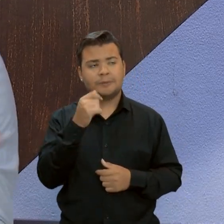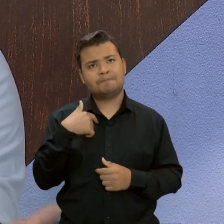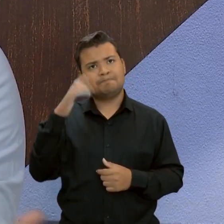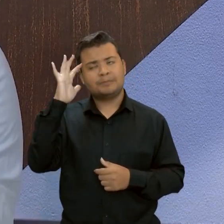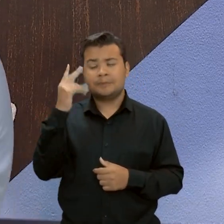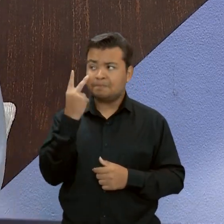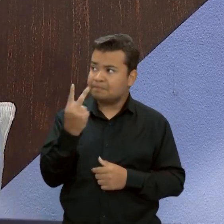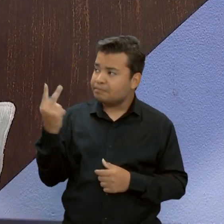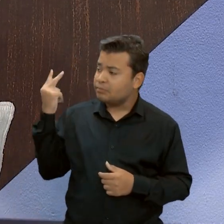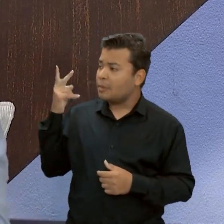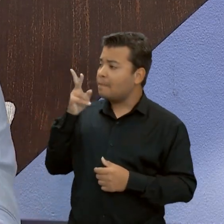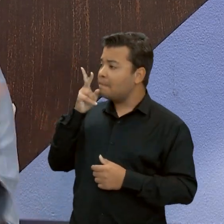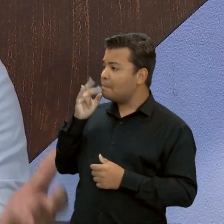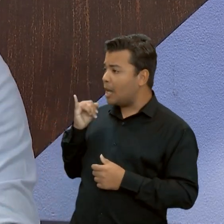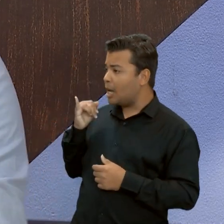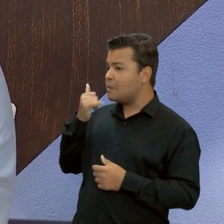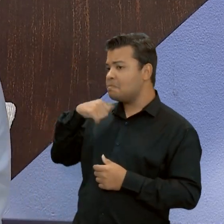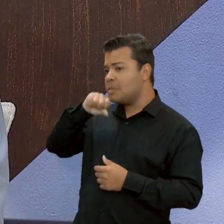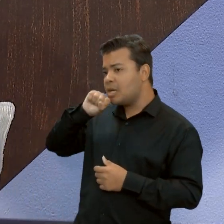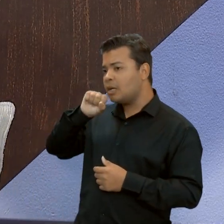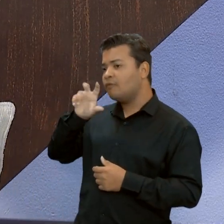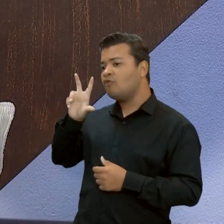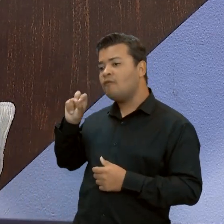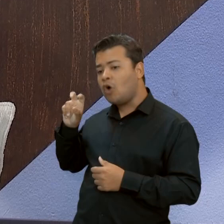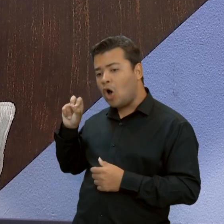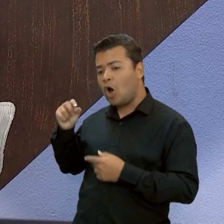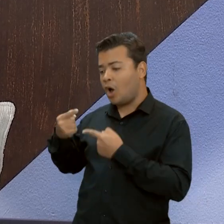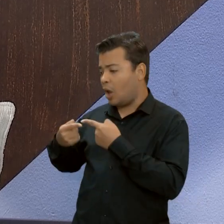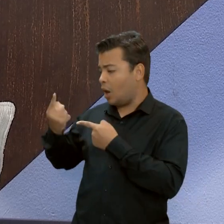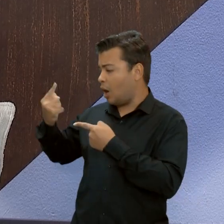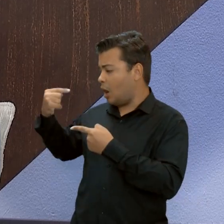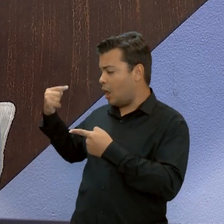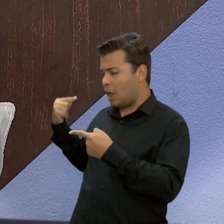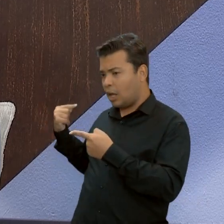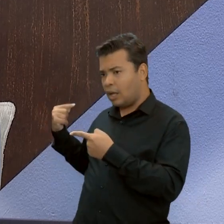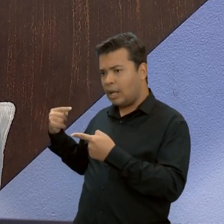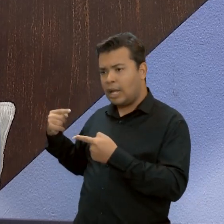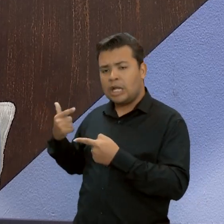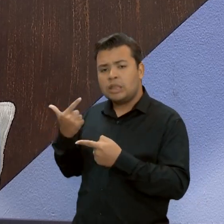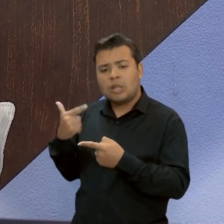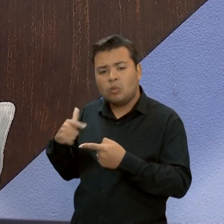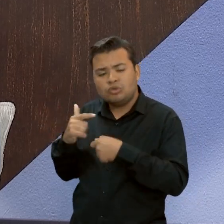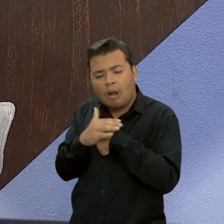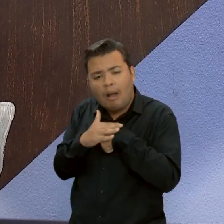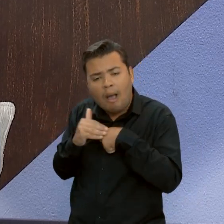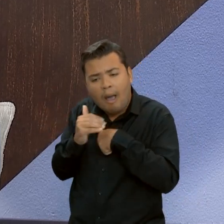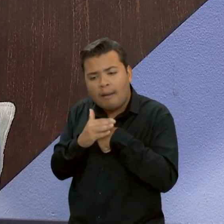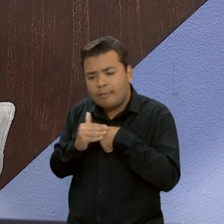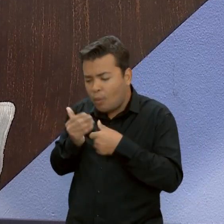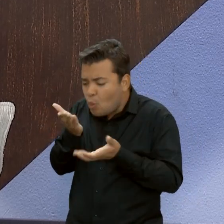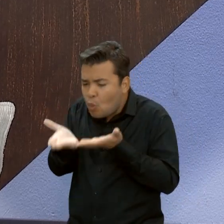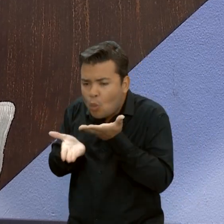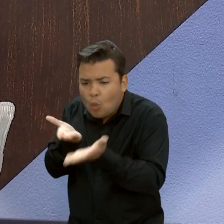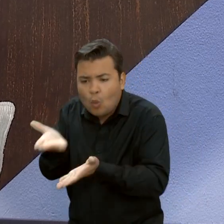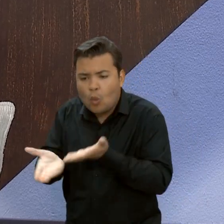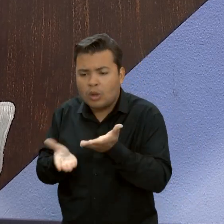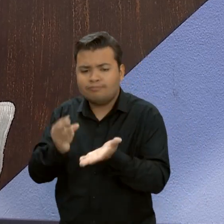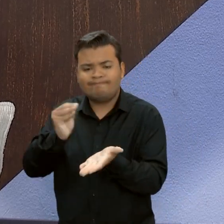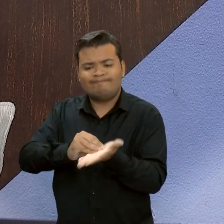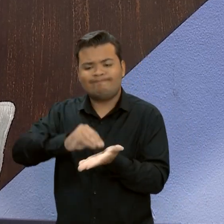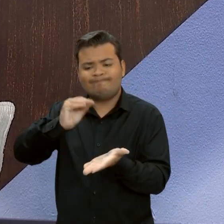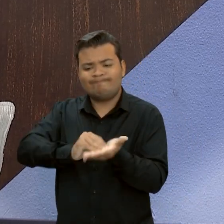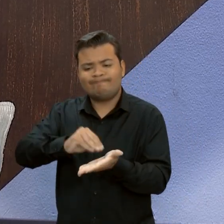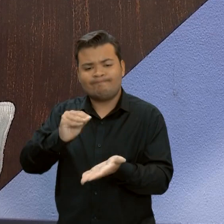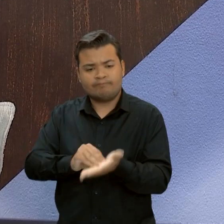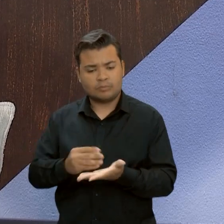ou avós, meus pais não, mas os avós, por exemplo, às vezes não tinha muito afeto, não tinha muito essa questão de